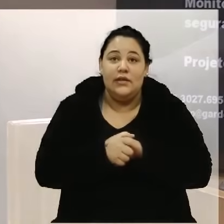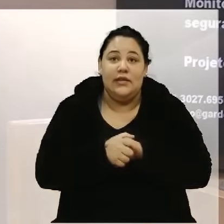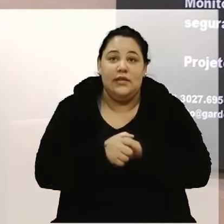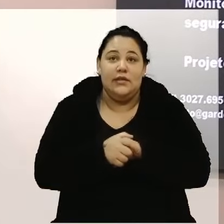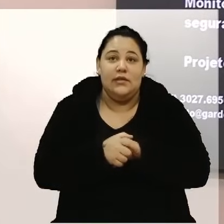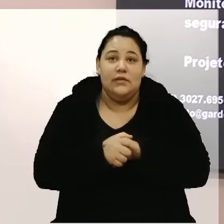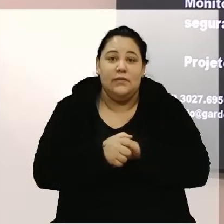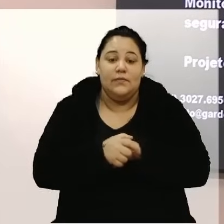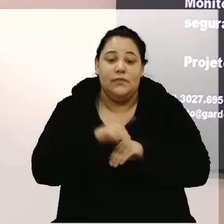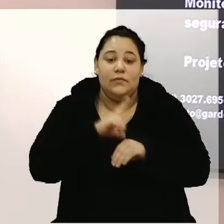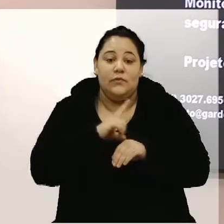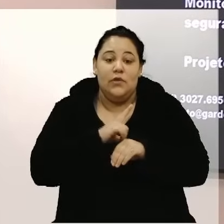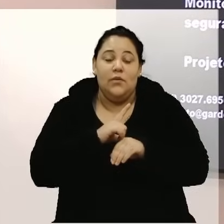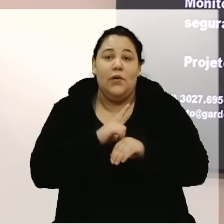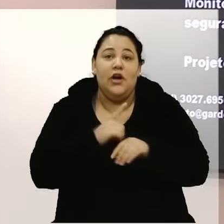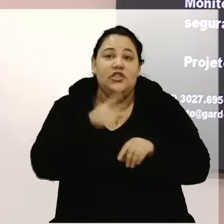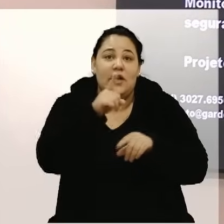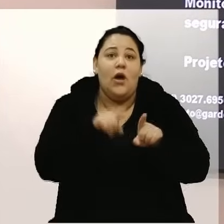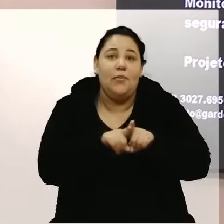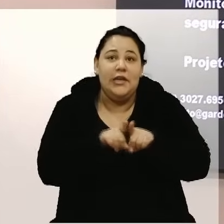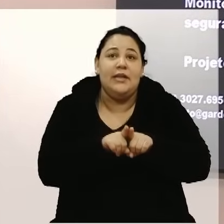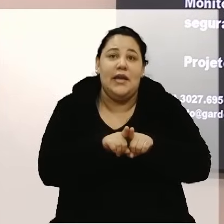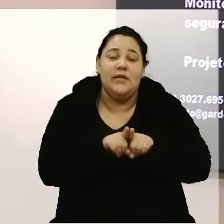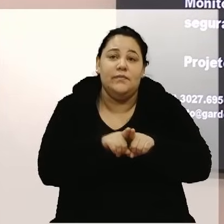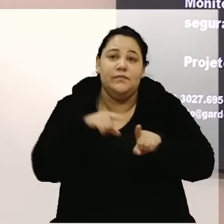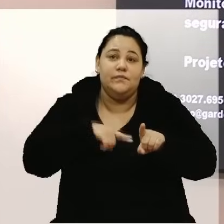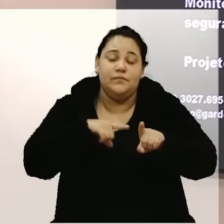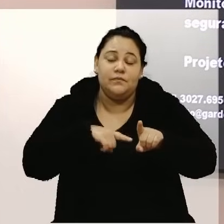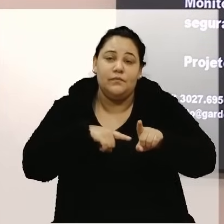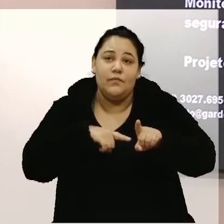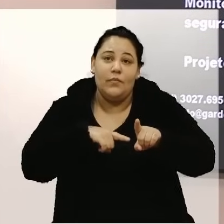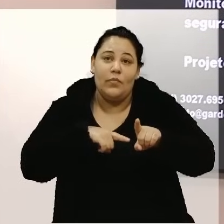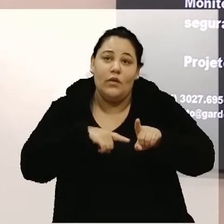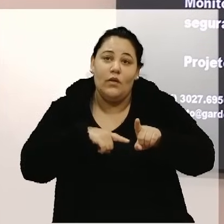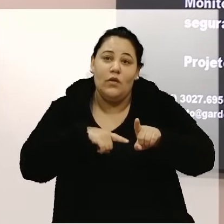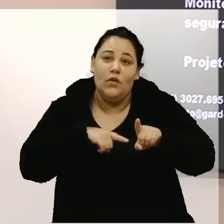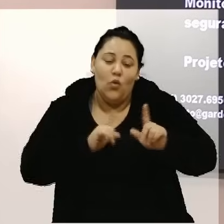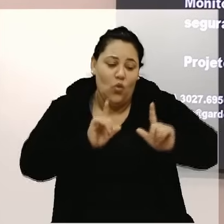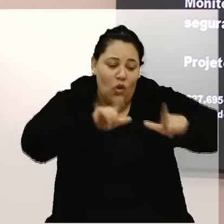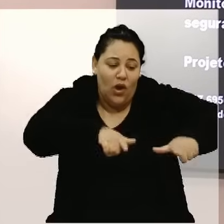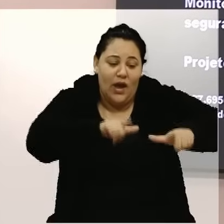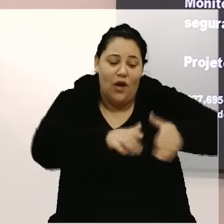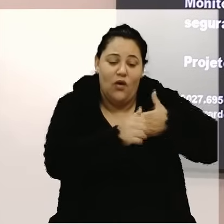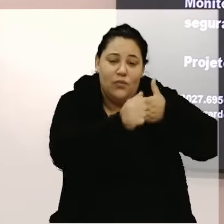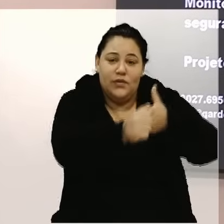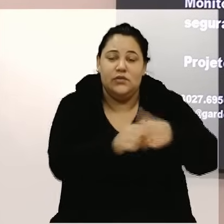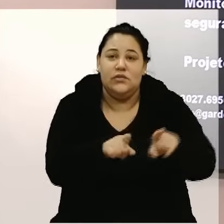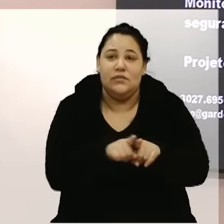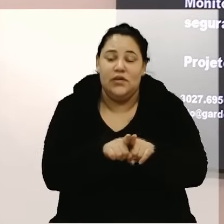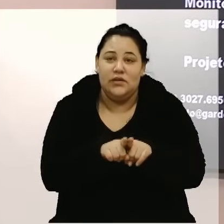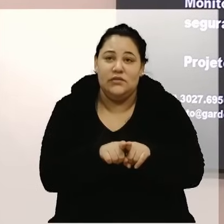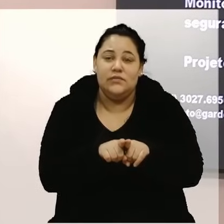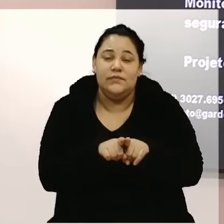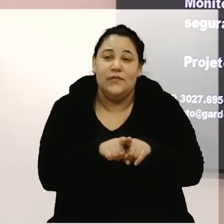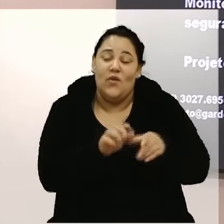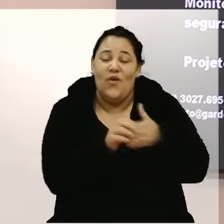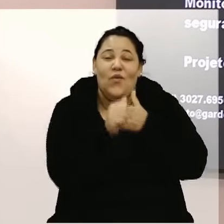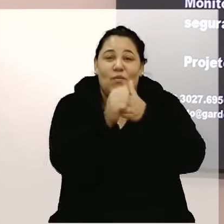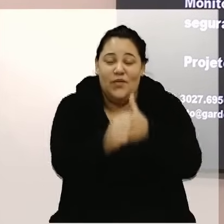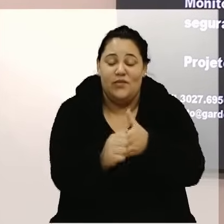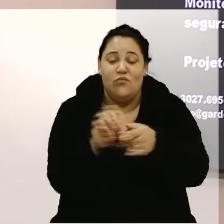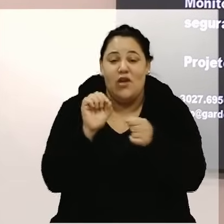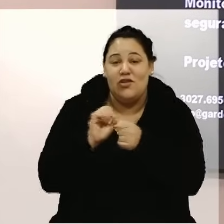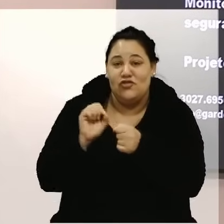a Eletrosul a gente está fazendo diretamente com os envolvidos, deles virem ao local e acompanharem. Esse monitoramento a gente vai fazer